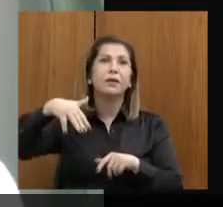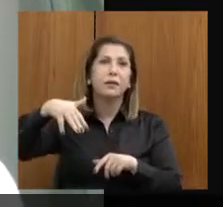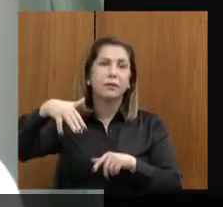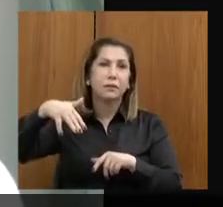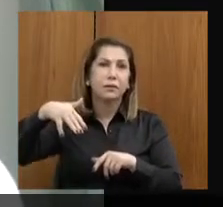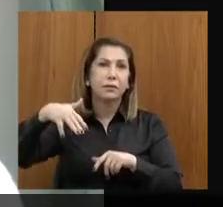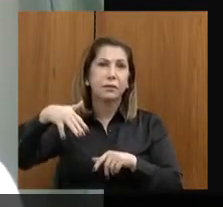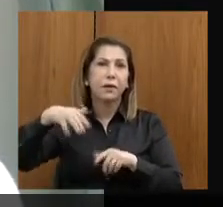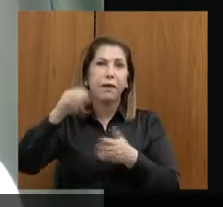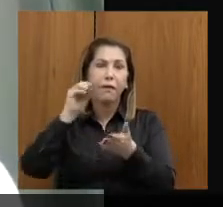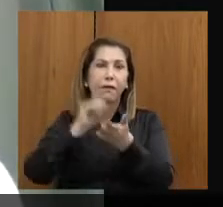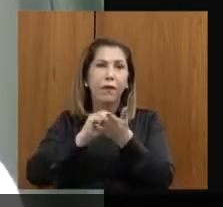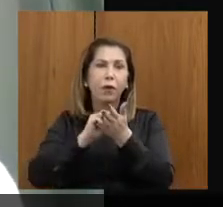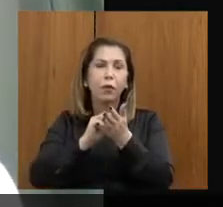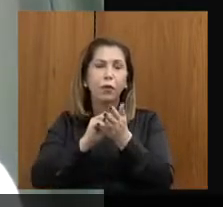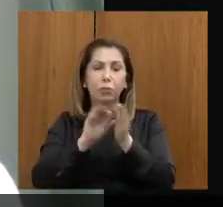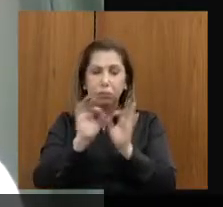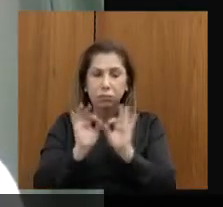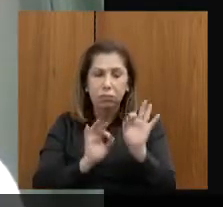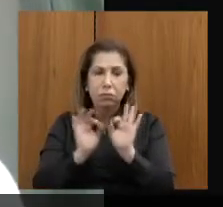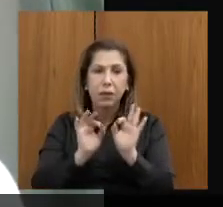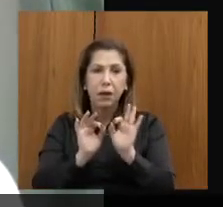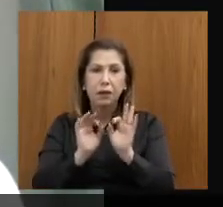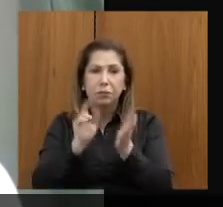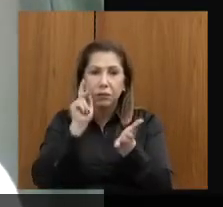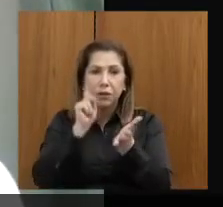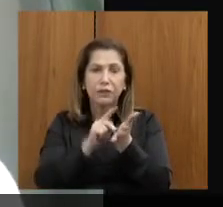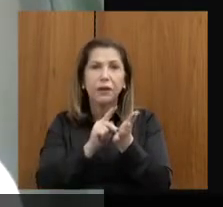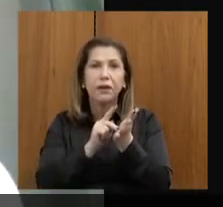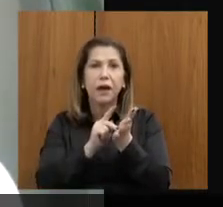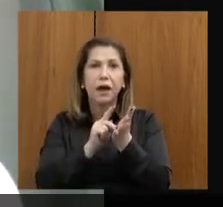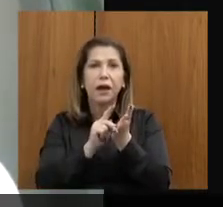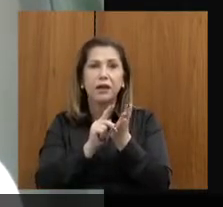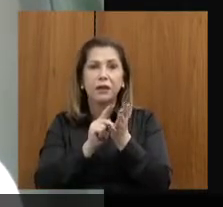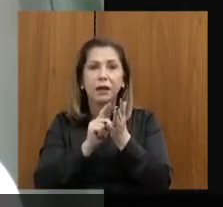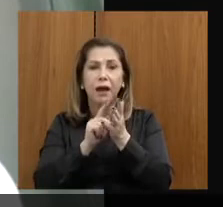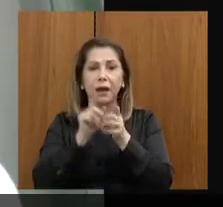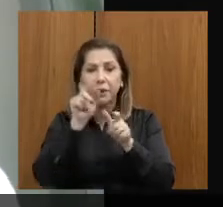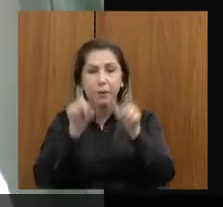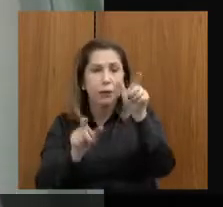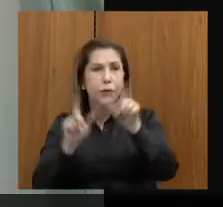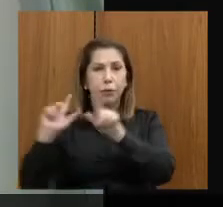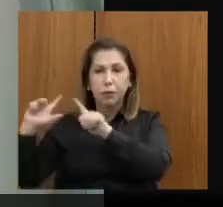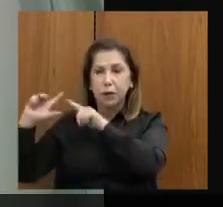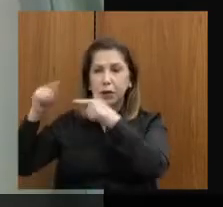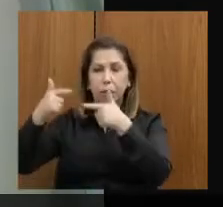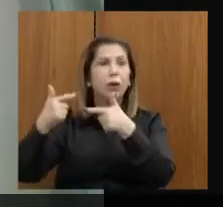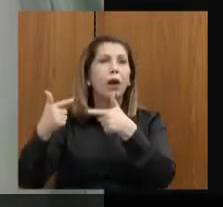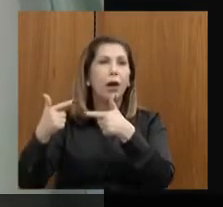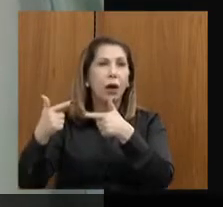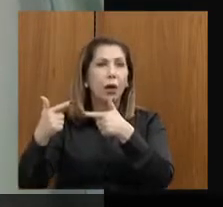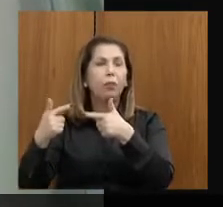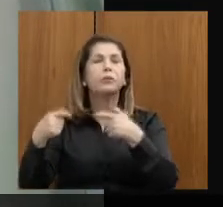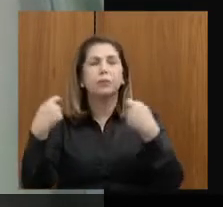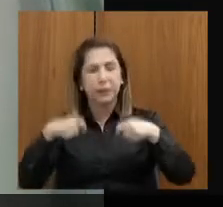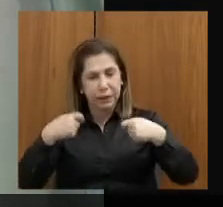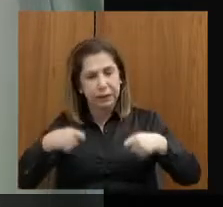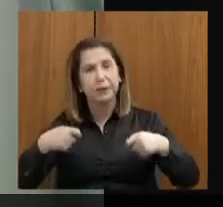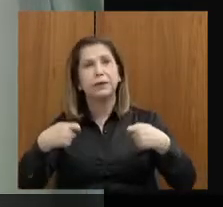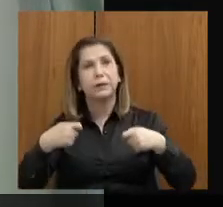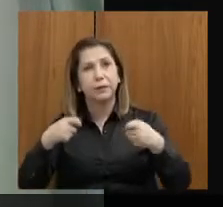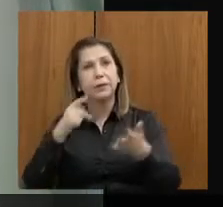banco Tentava ser estilo acerca dos pontos com dados adicionais como todo acho que isso aí é uma necessidade